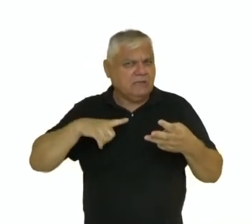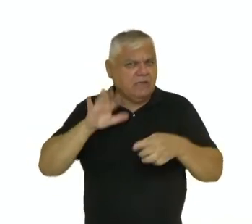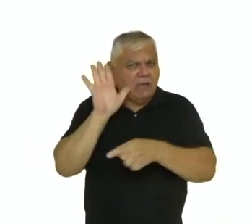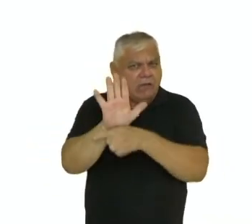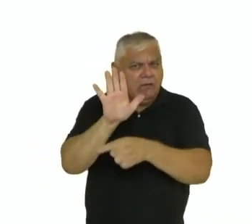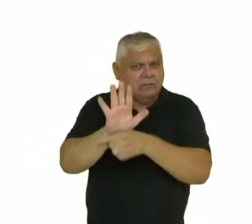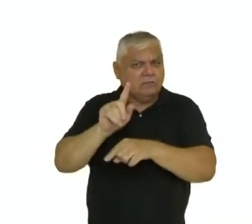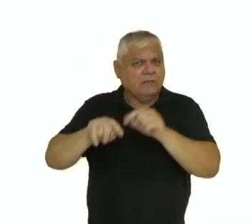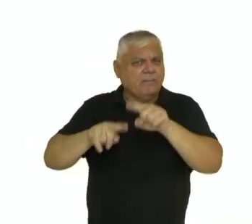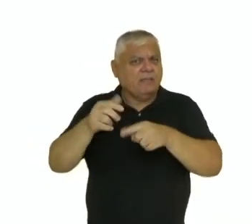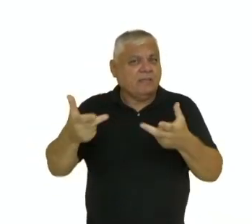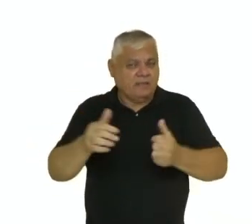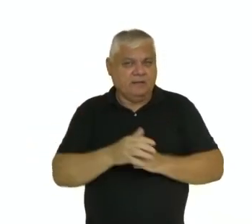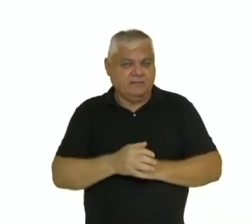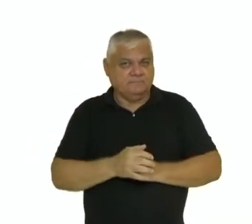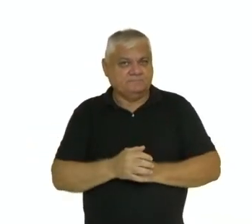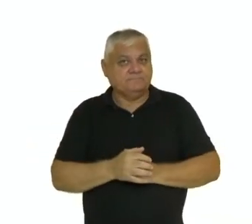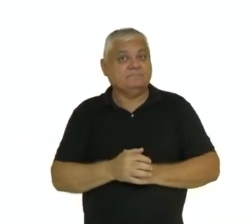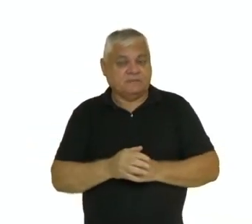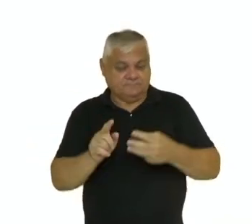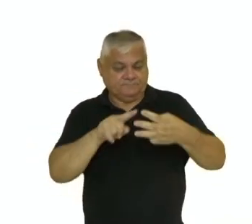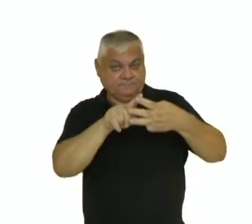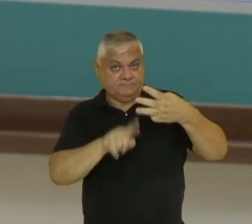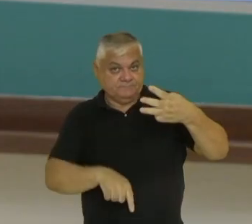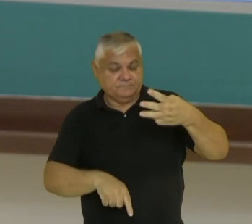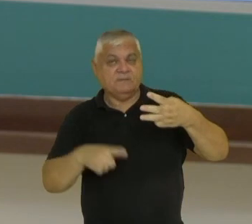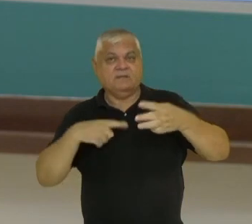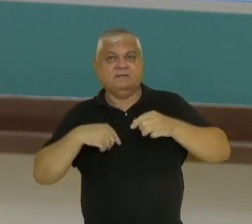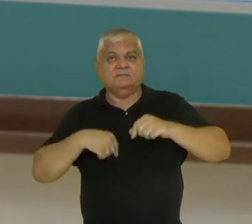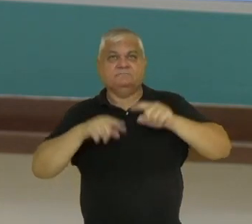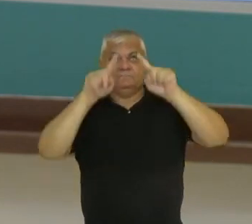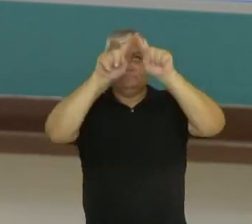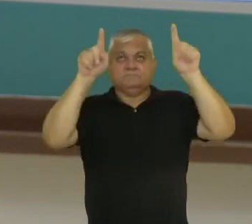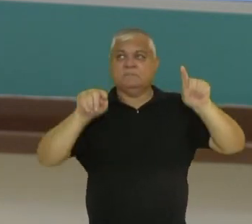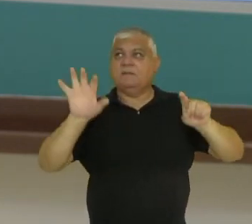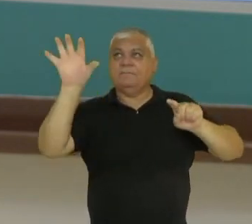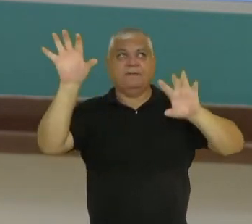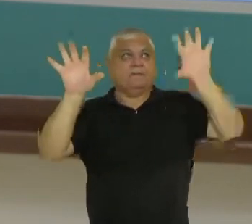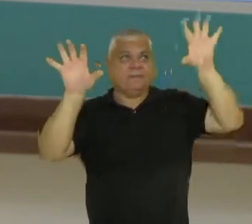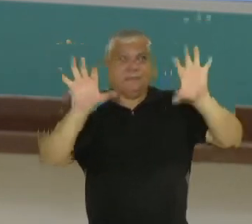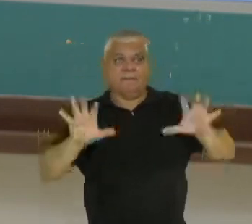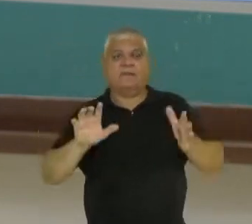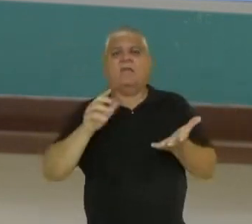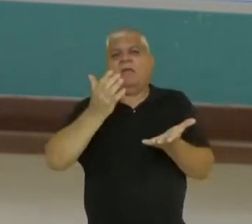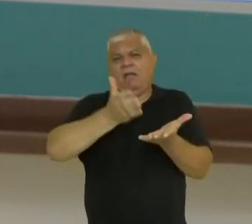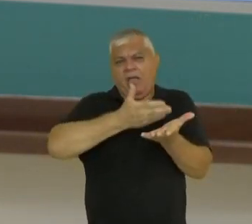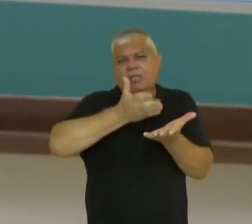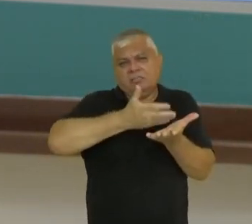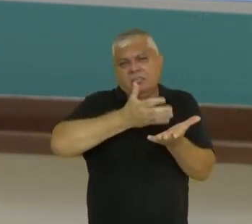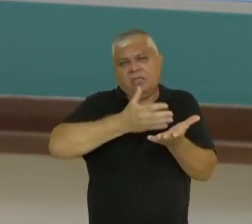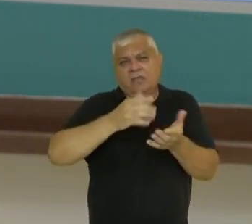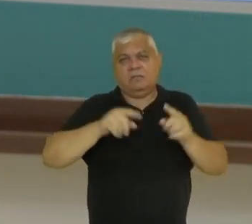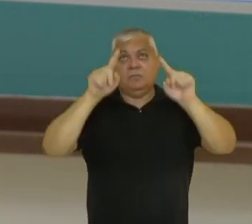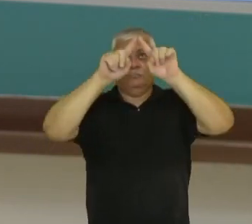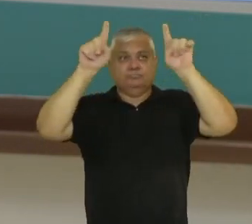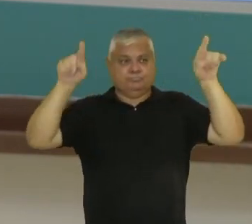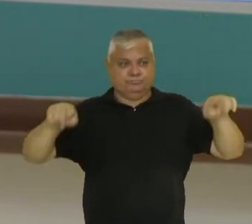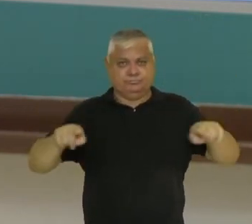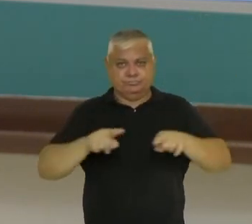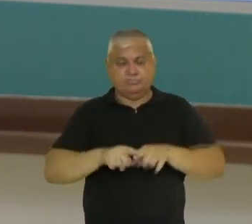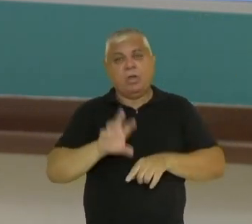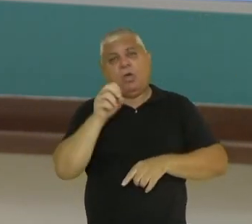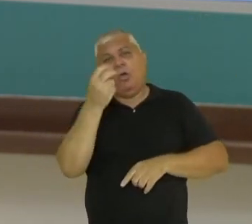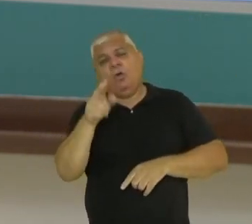compreensão da matéria? Então, para você fazer o seu mapa conceitual, você pode estar fazendo na folha do caderno, numa cartolina, ou mesmo